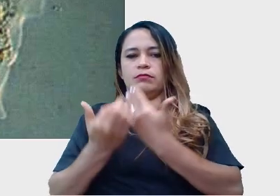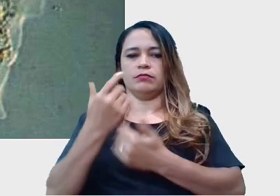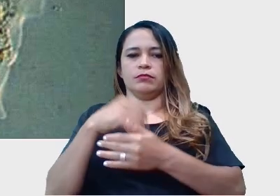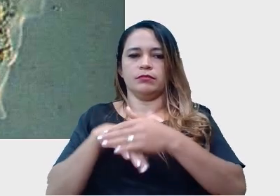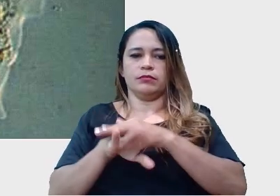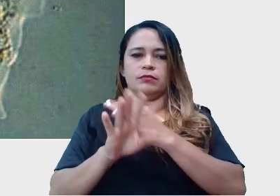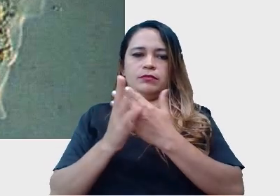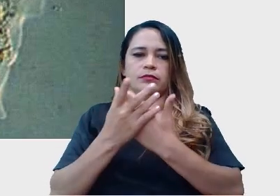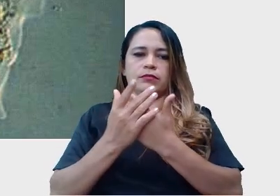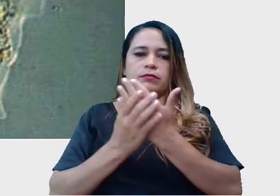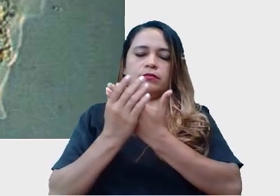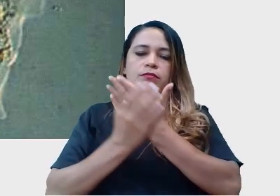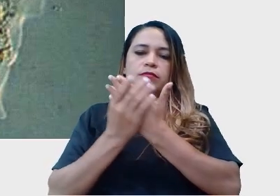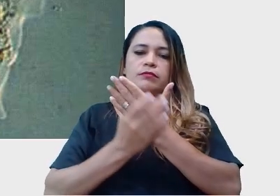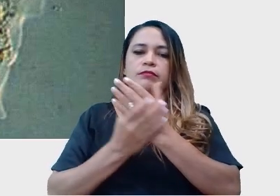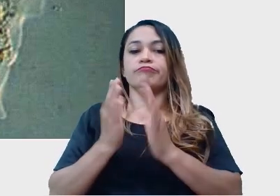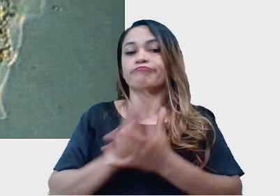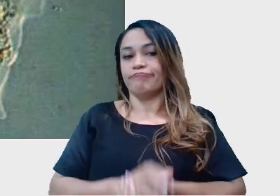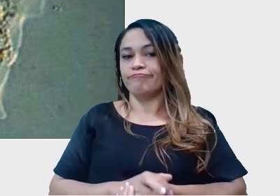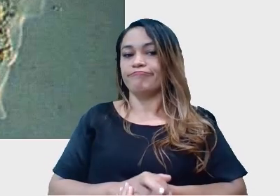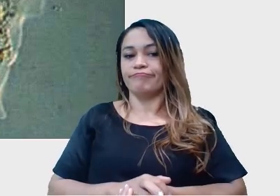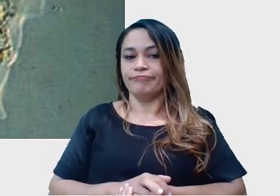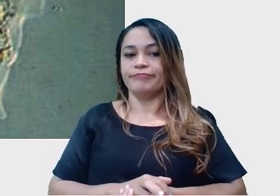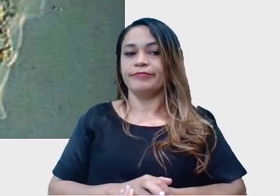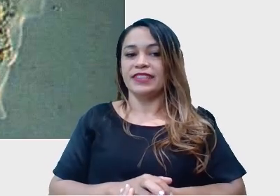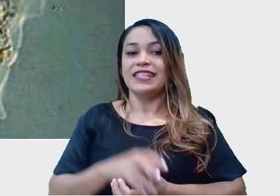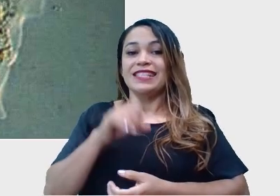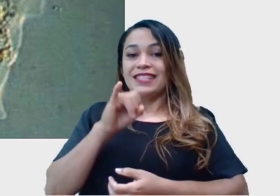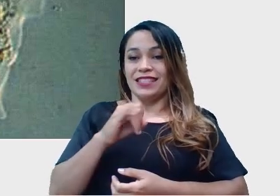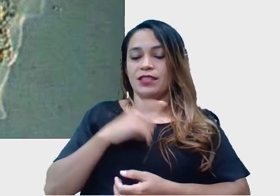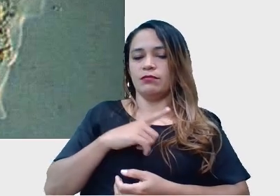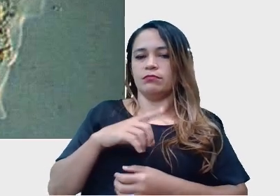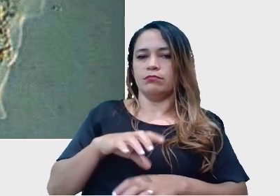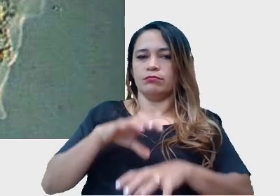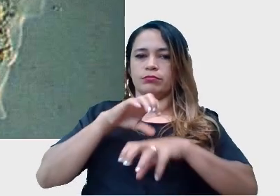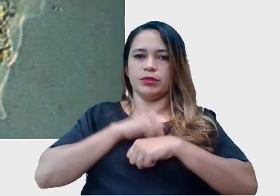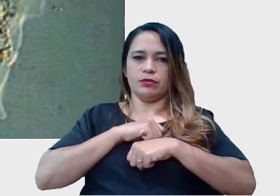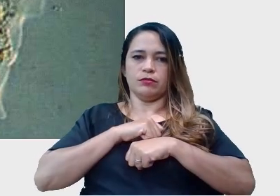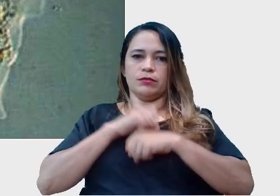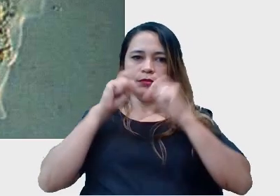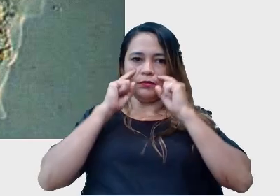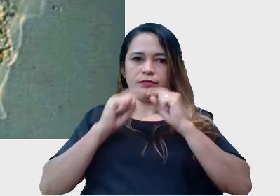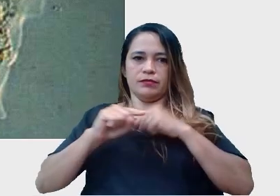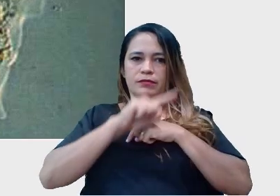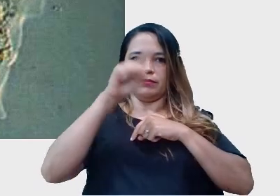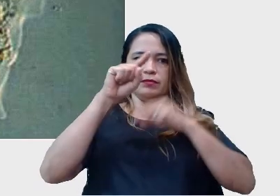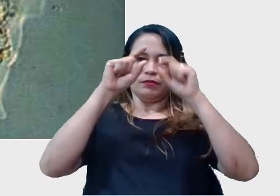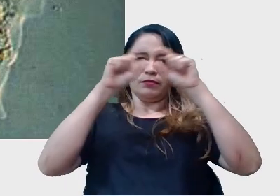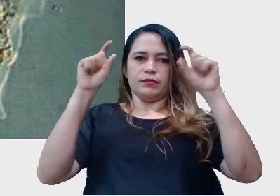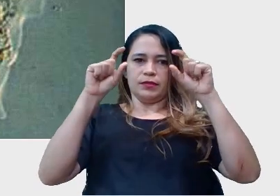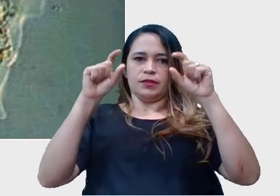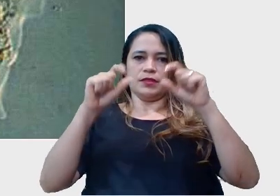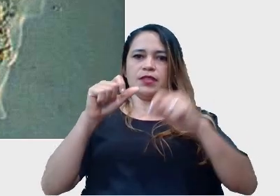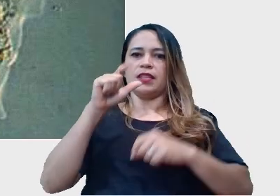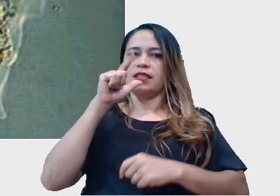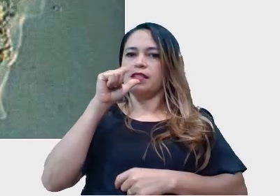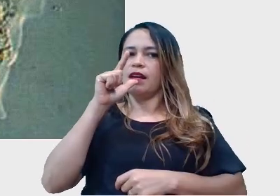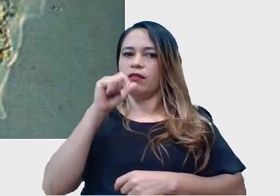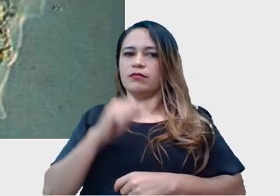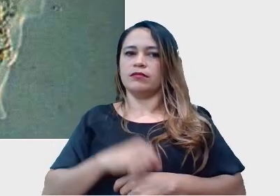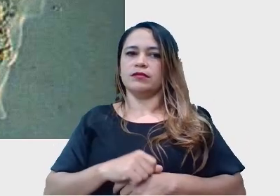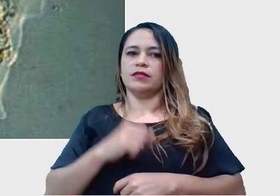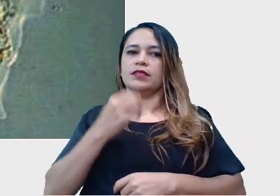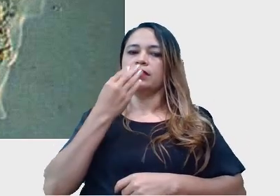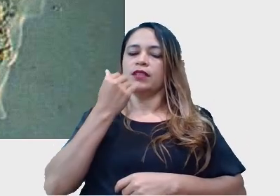muito relacionada com a forma de transmissão. Então, se eu pego através, olha lá, está em cima aqui, ó, através da ingestão de água e